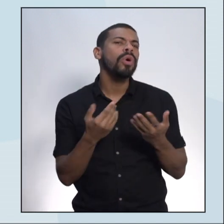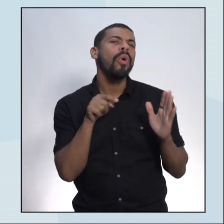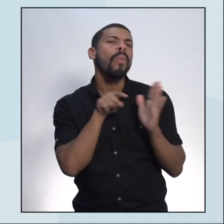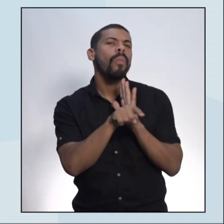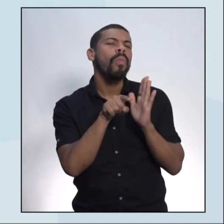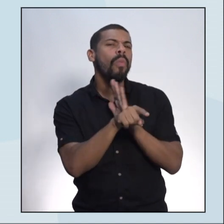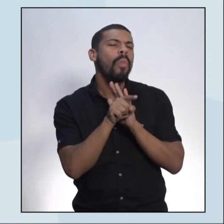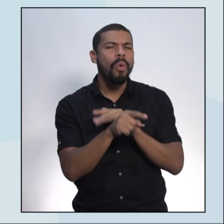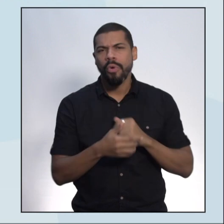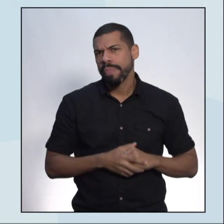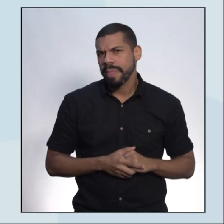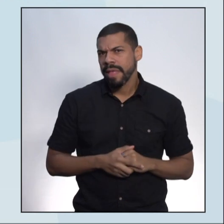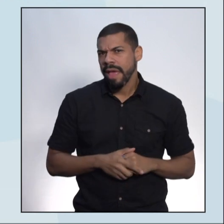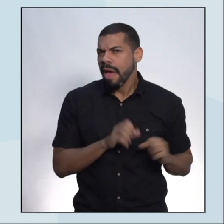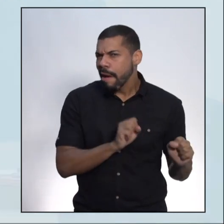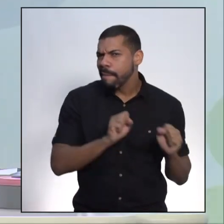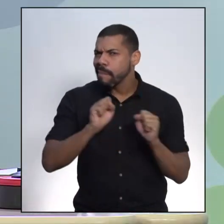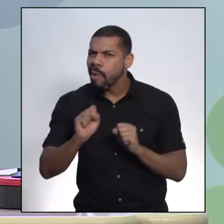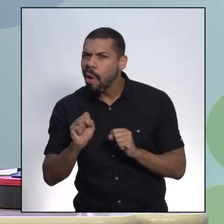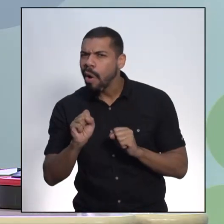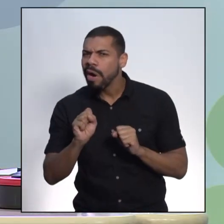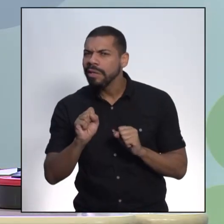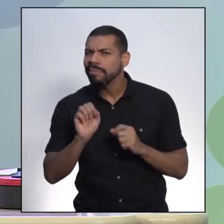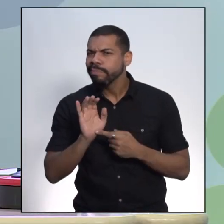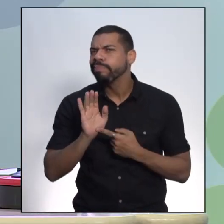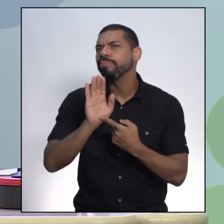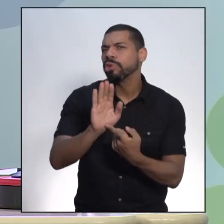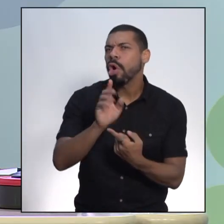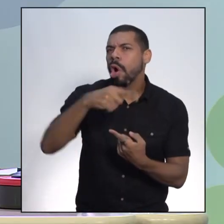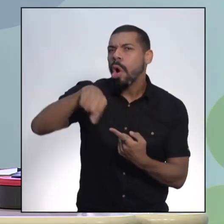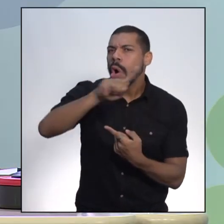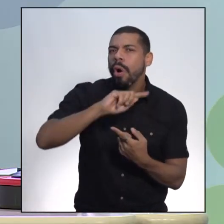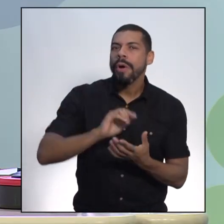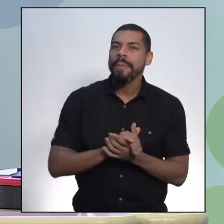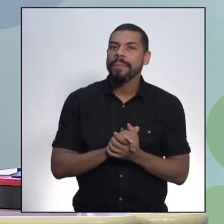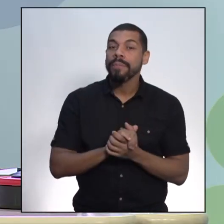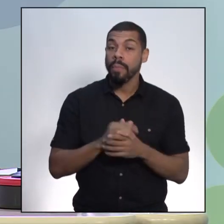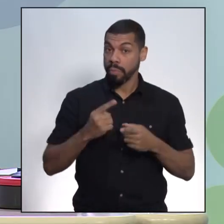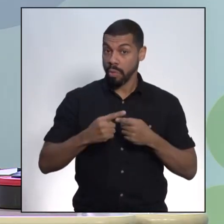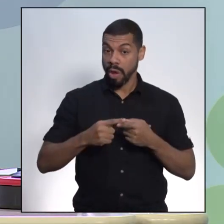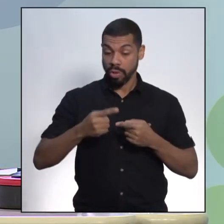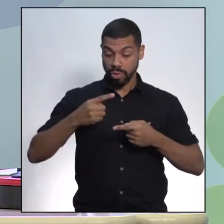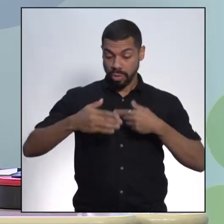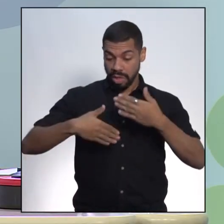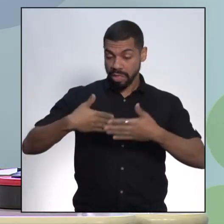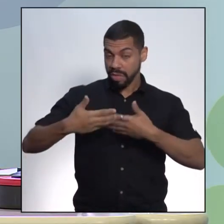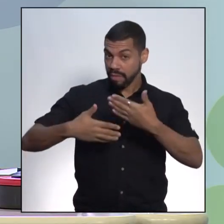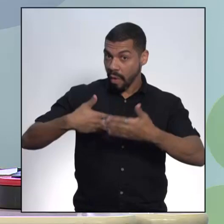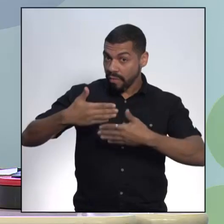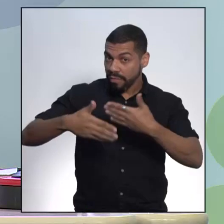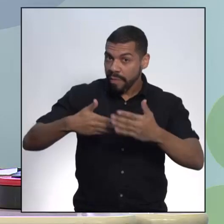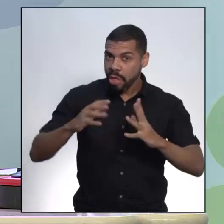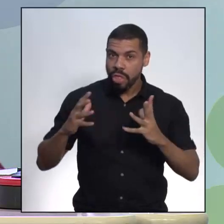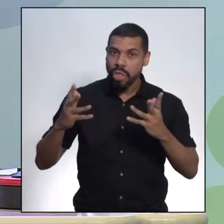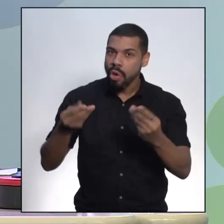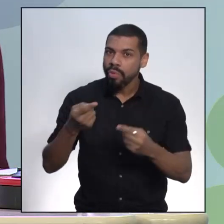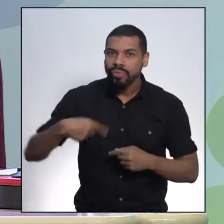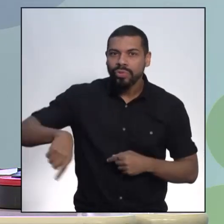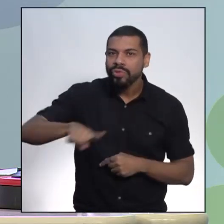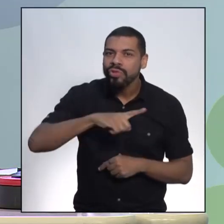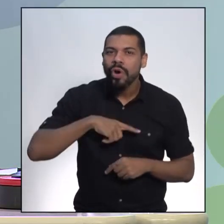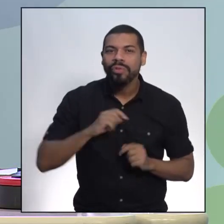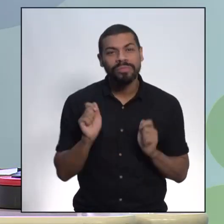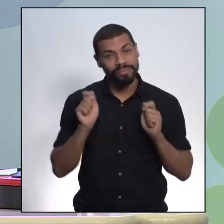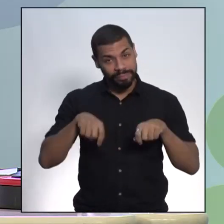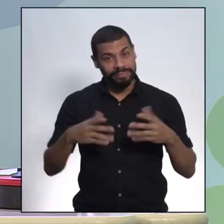alguém aí que possa desenvolver algo, né? A questão do desenvolver é porque, assim, todos nós somos desenvolvedores,